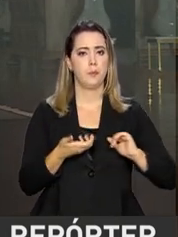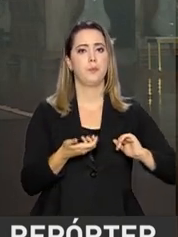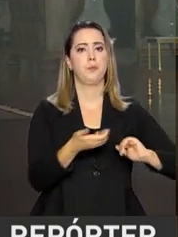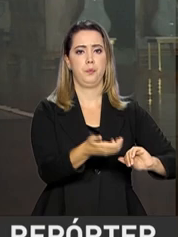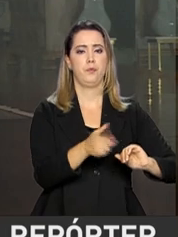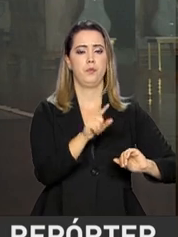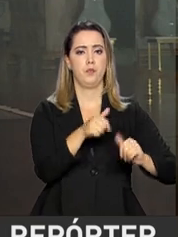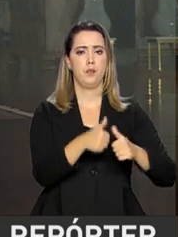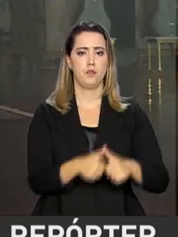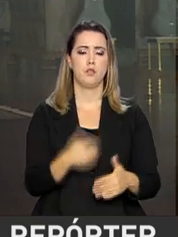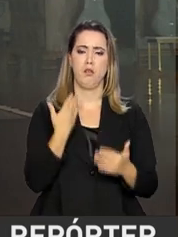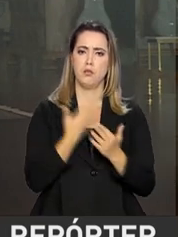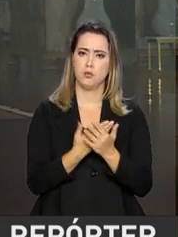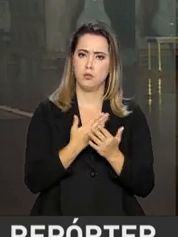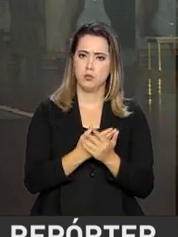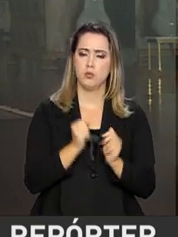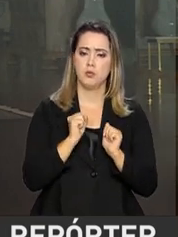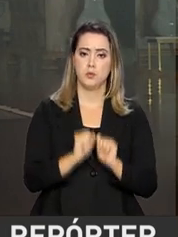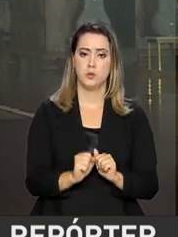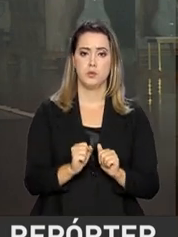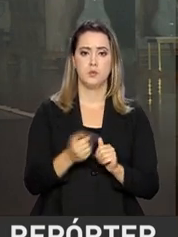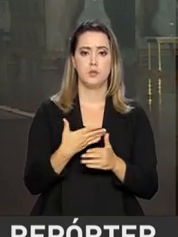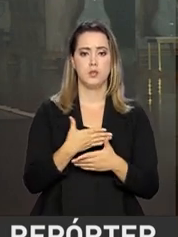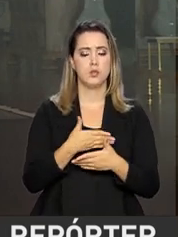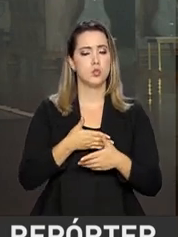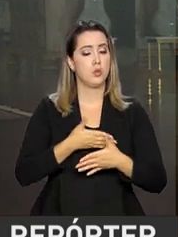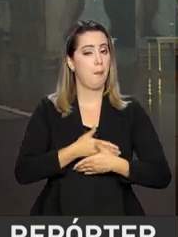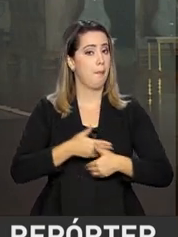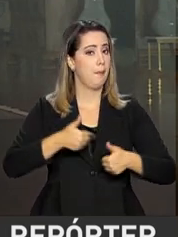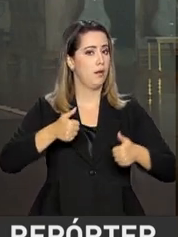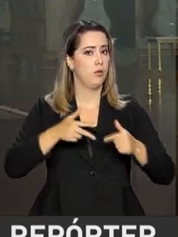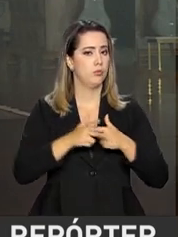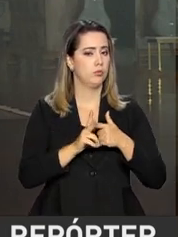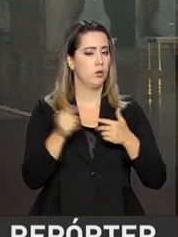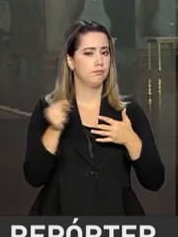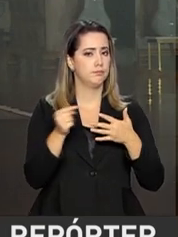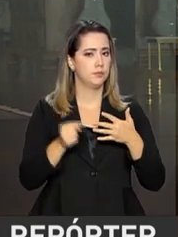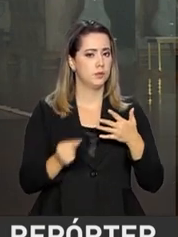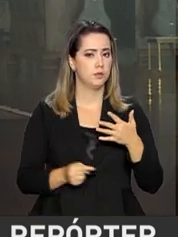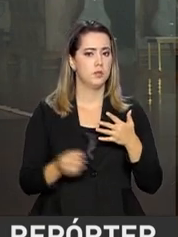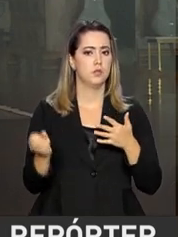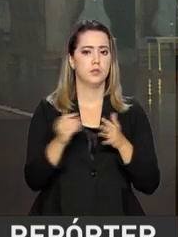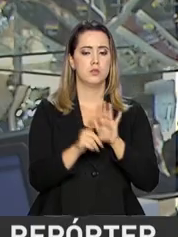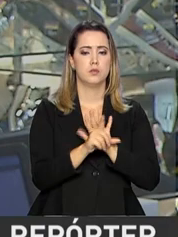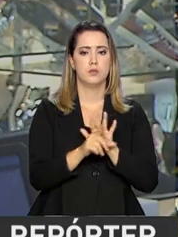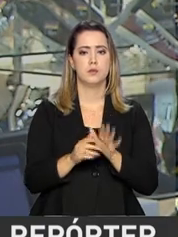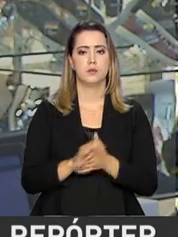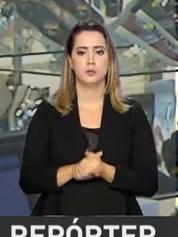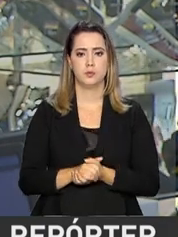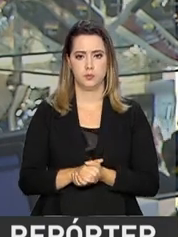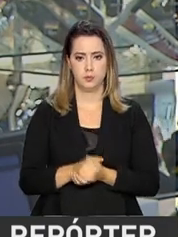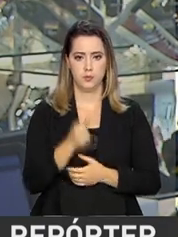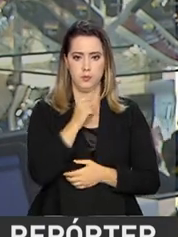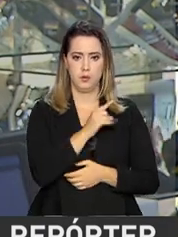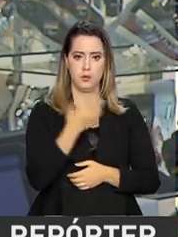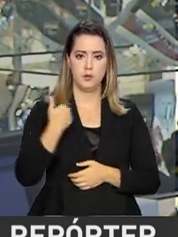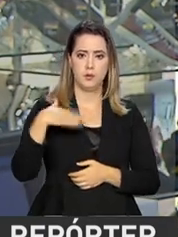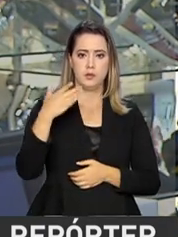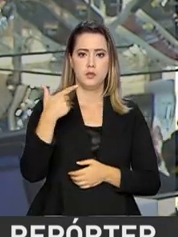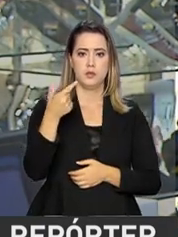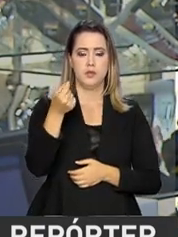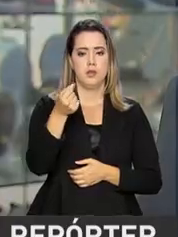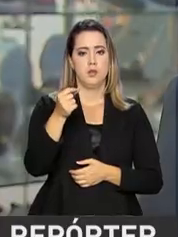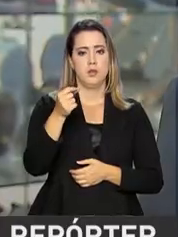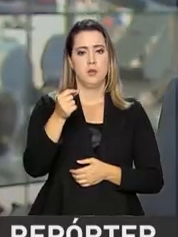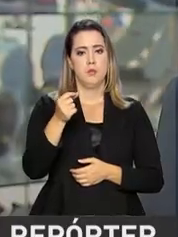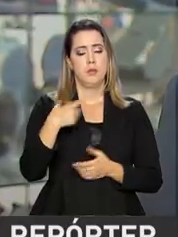Nacional, está estudando uma possibilidade de aprimorar alguns pontos da modernização. Claudecir tem mais de 20